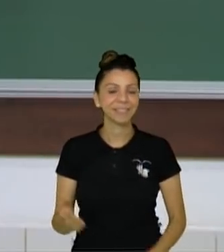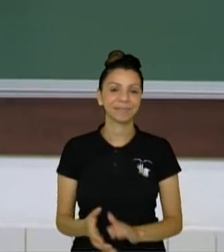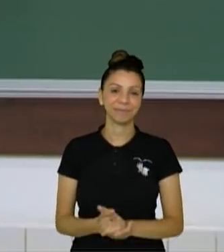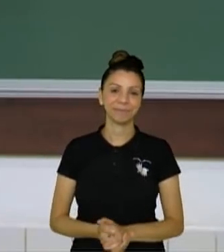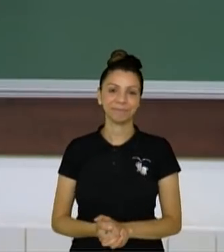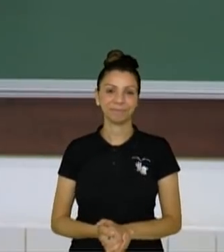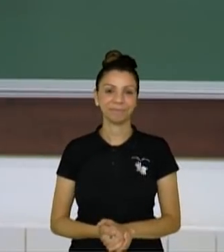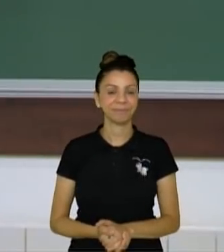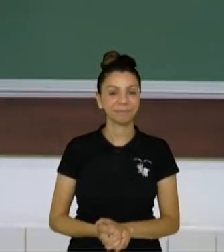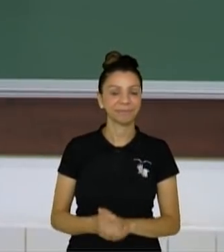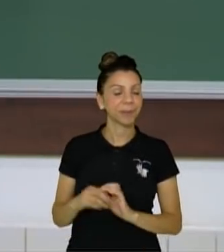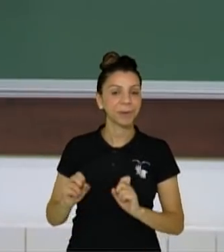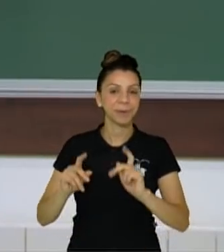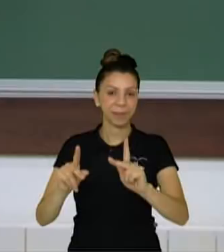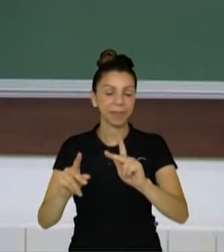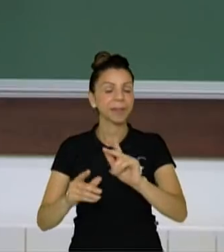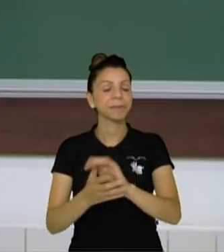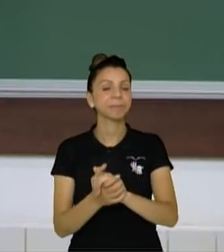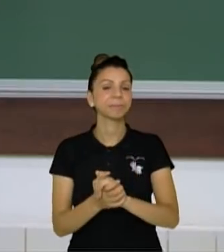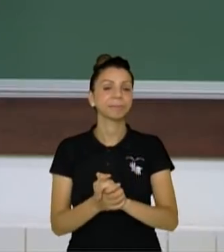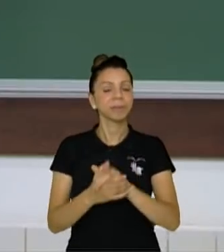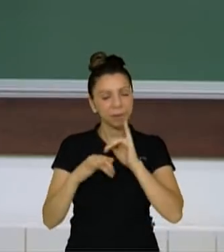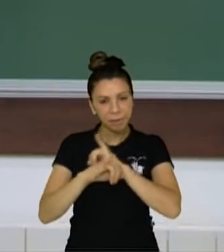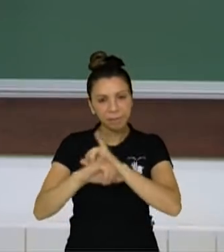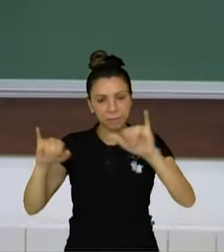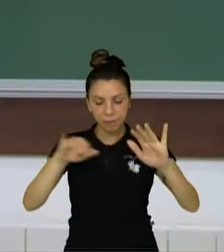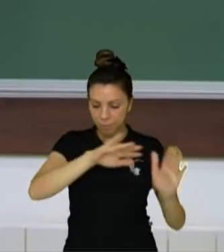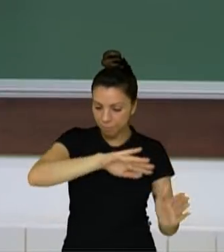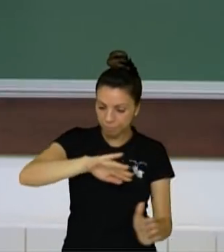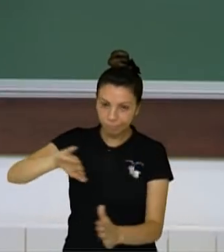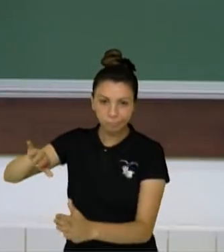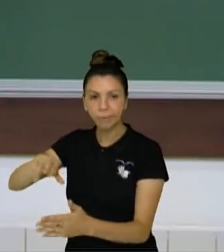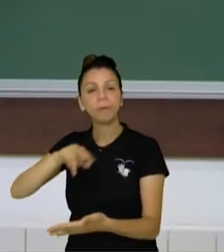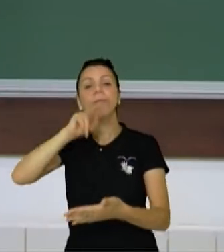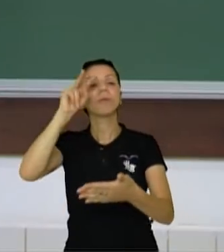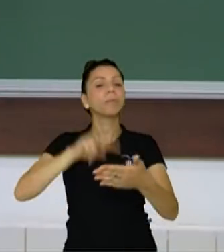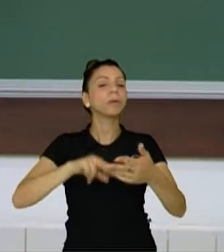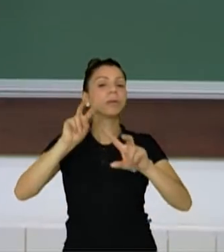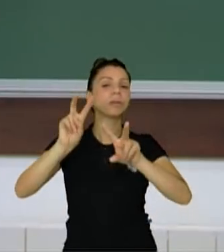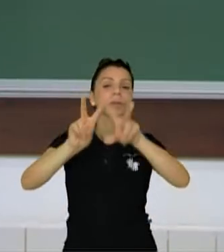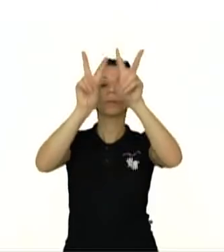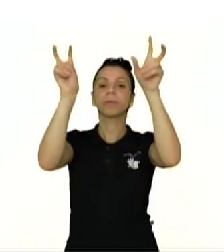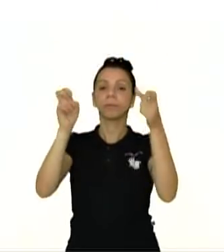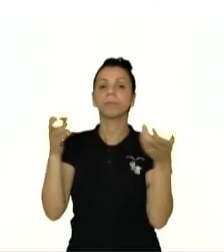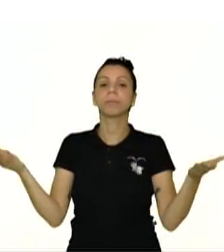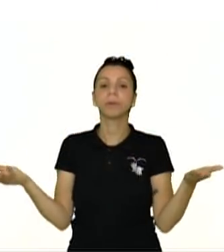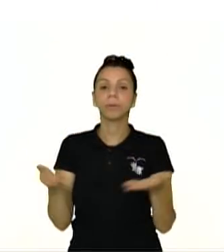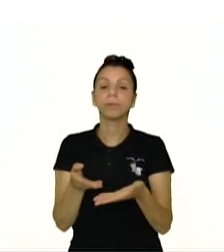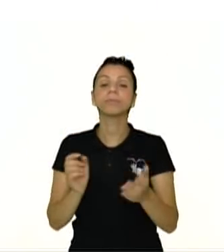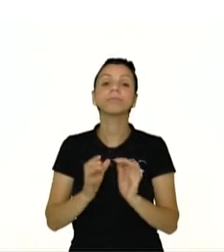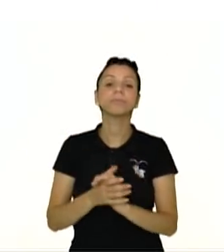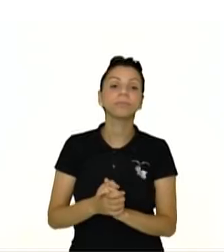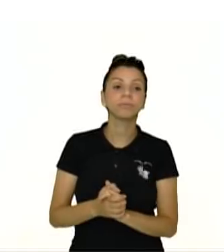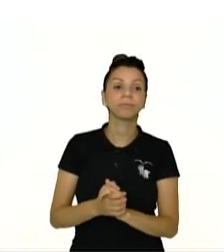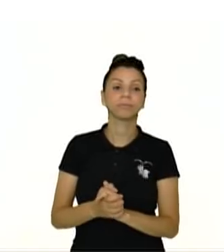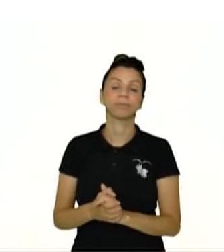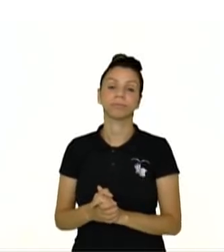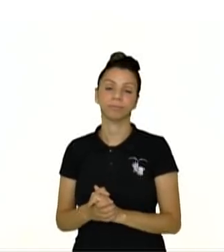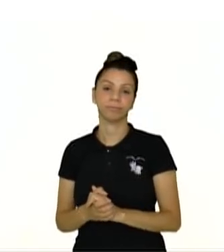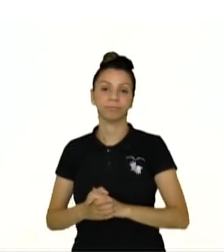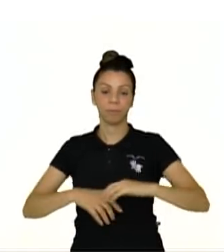feita. Muito bem, dito isso, vamos ler qual vai ser o tema da aula de hoje.